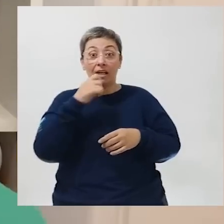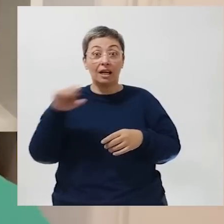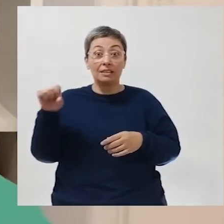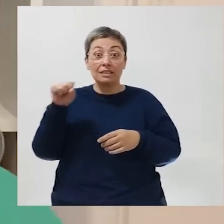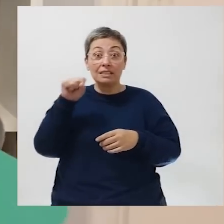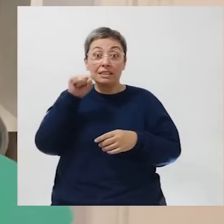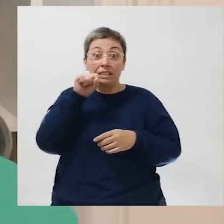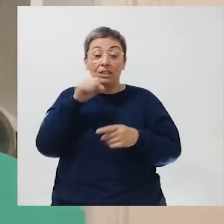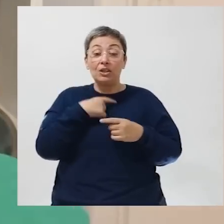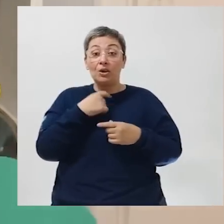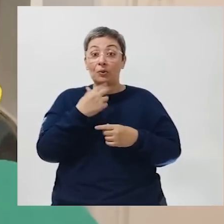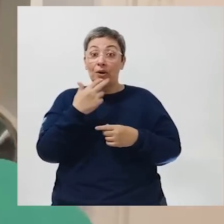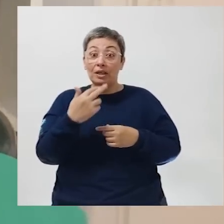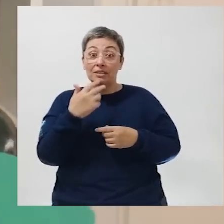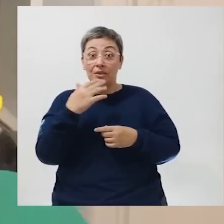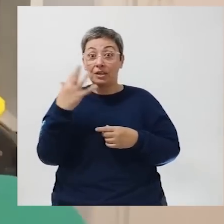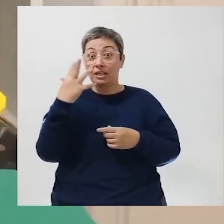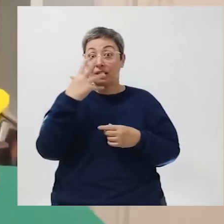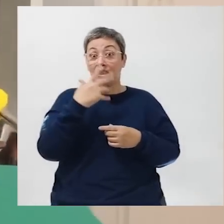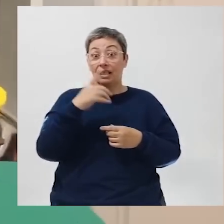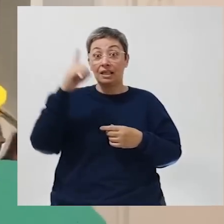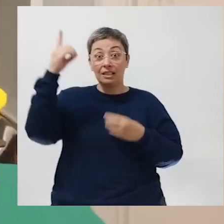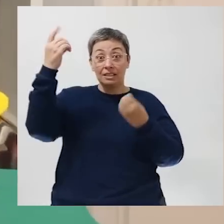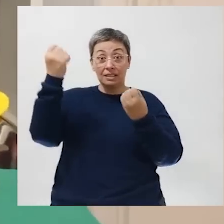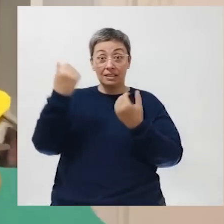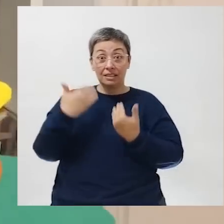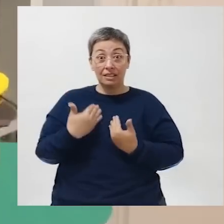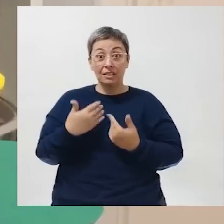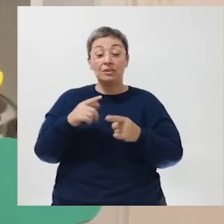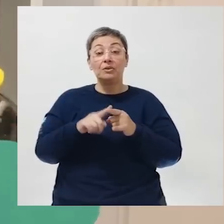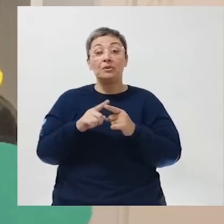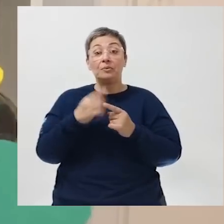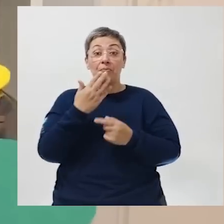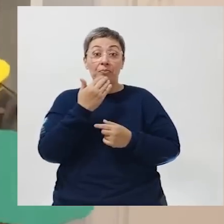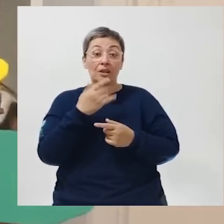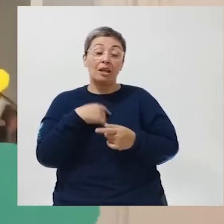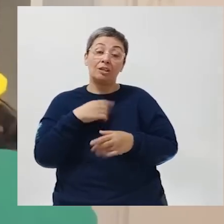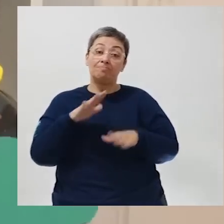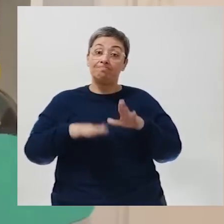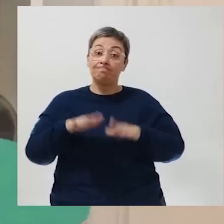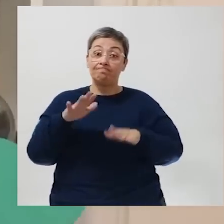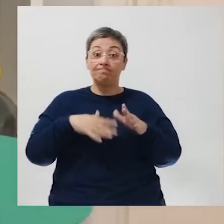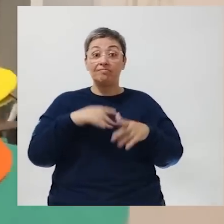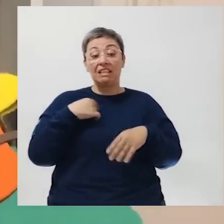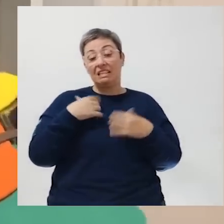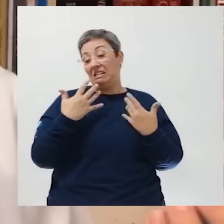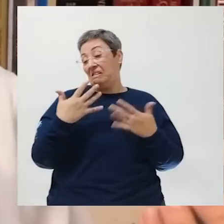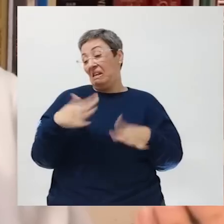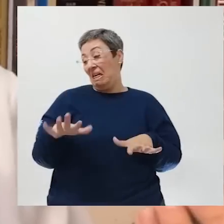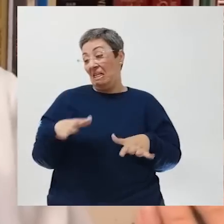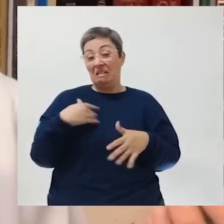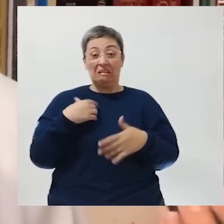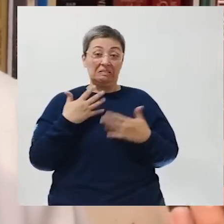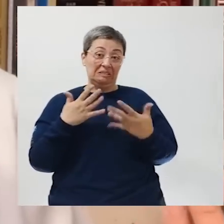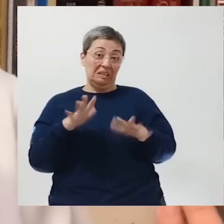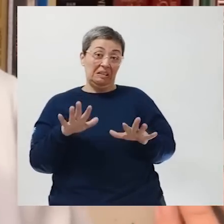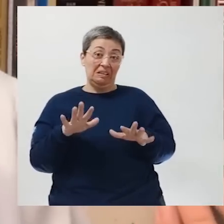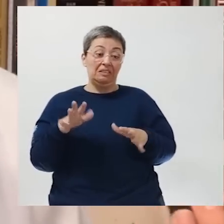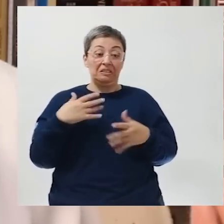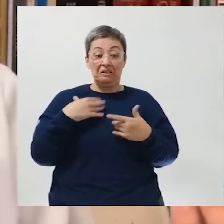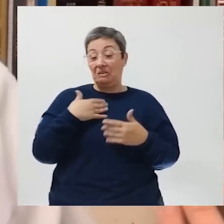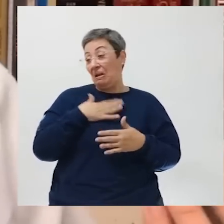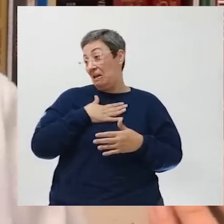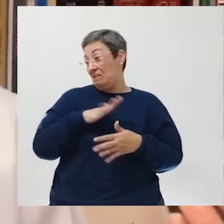da cenoura. Olha quantas cores lindas que Deus deu pra gente de alimentos. E muitas vezes a gente fala: Ai, eu não